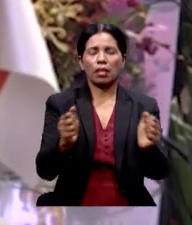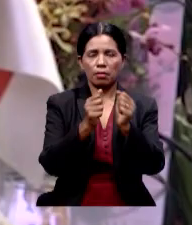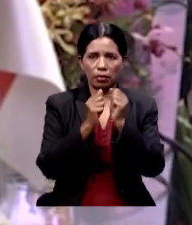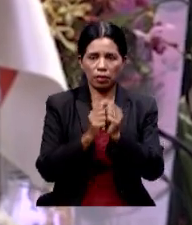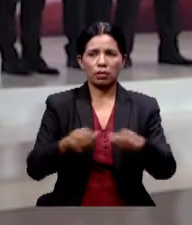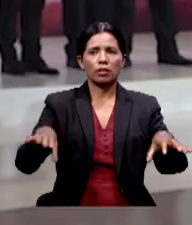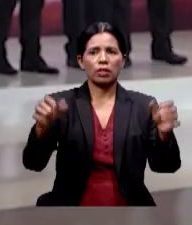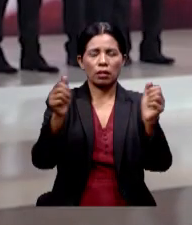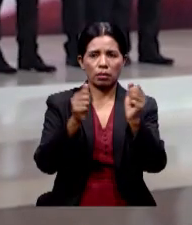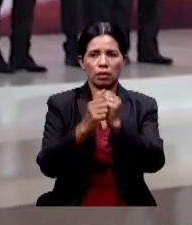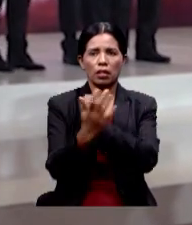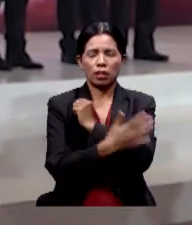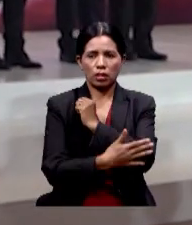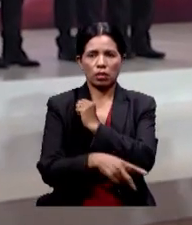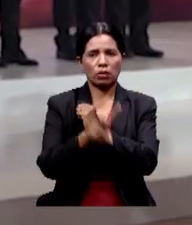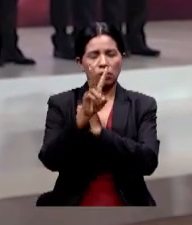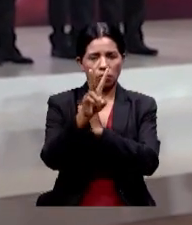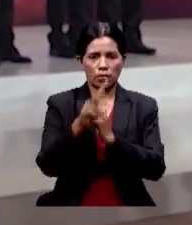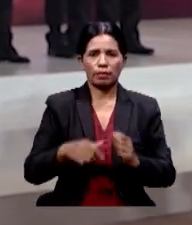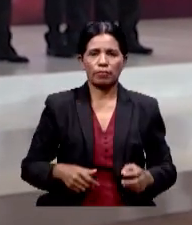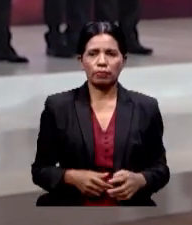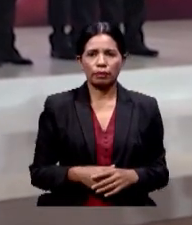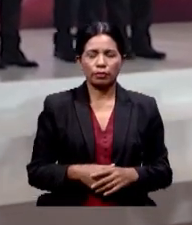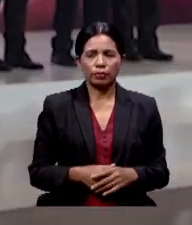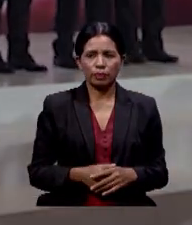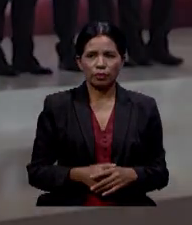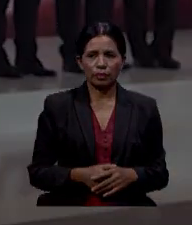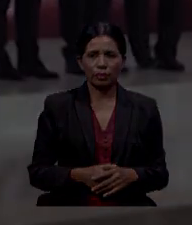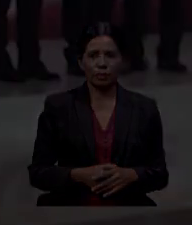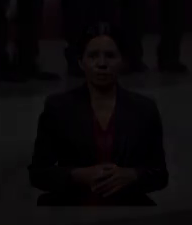Liutang, cooperação entre a nação rua. Celina Lopes, Agostinho da Costa, Yemen.